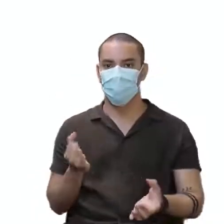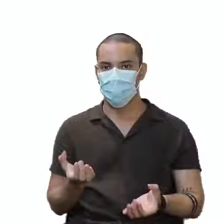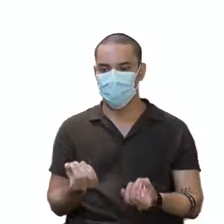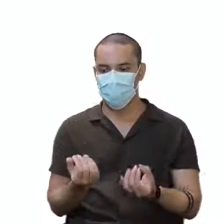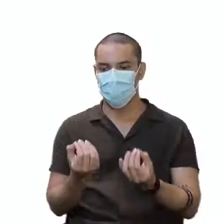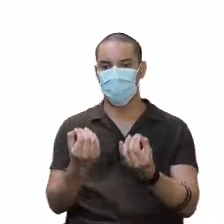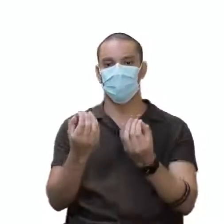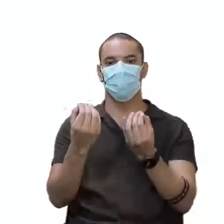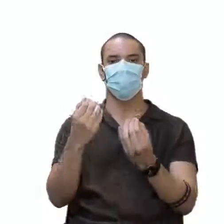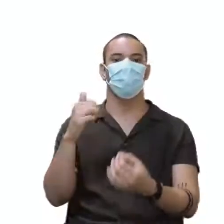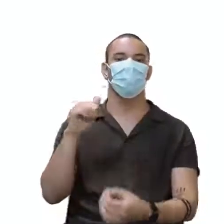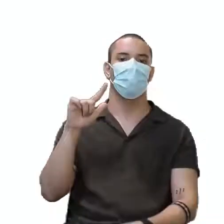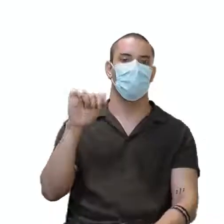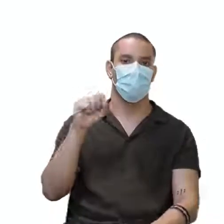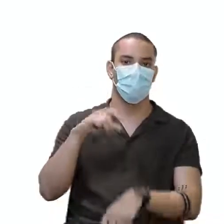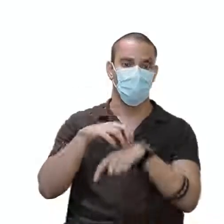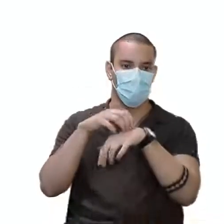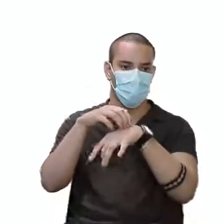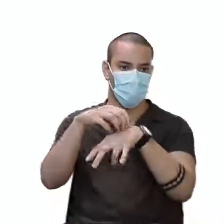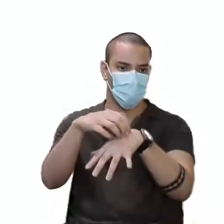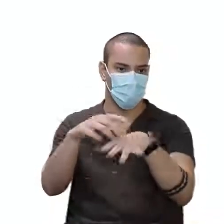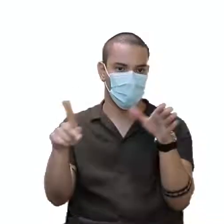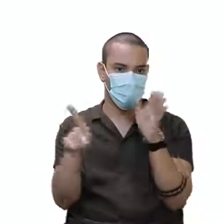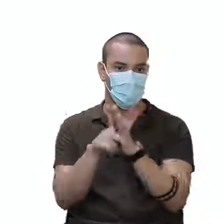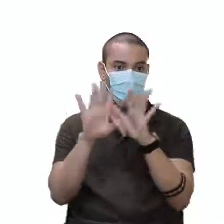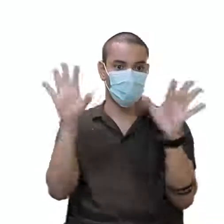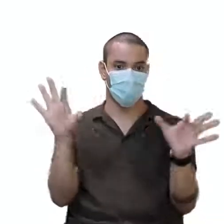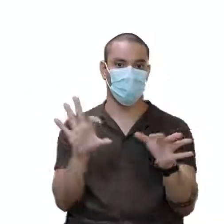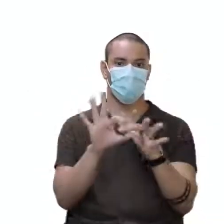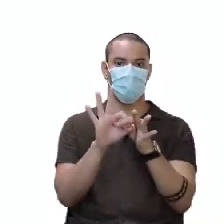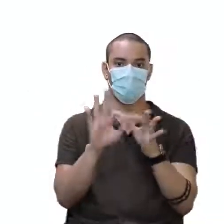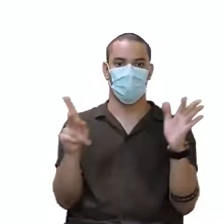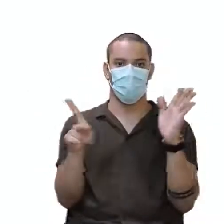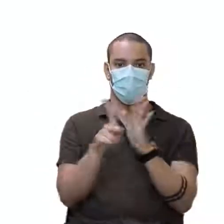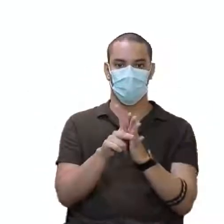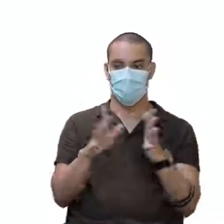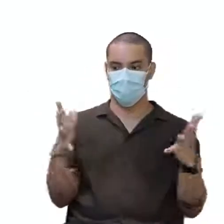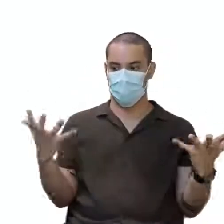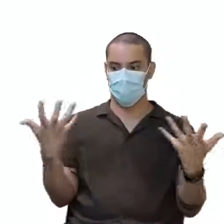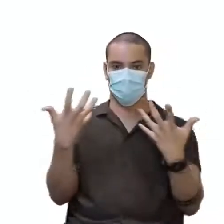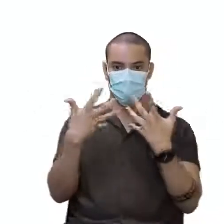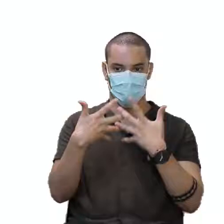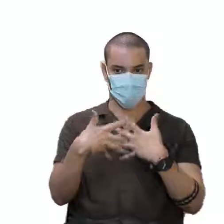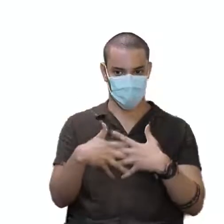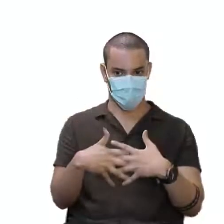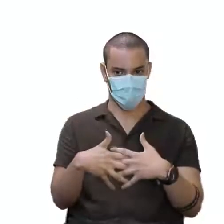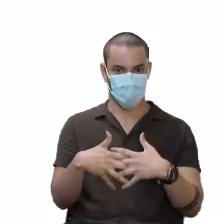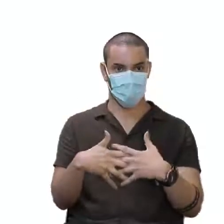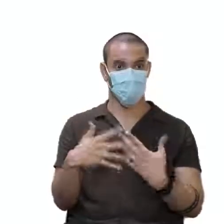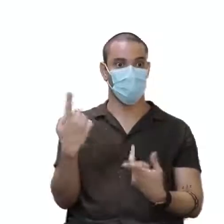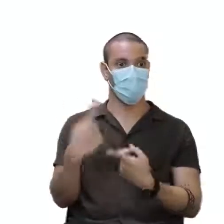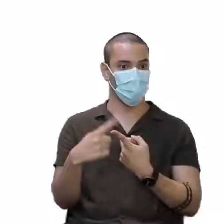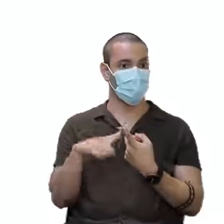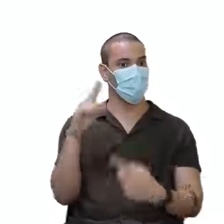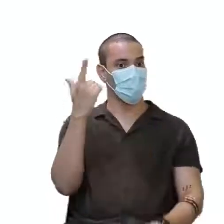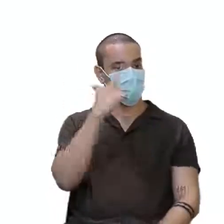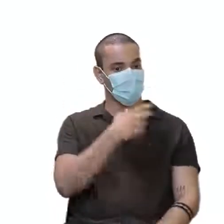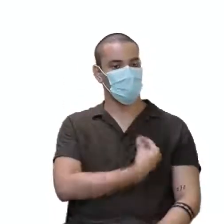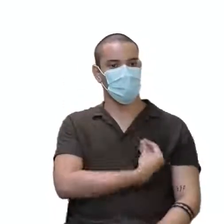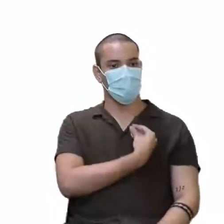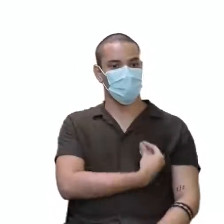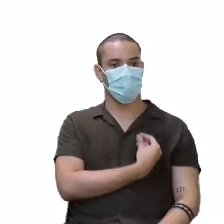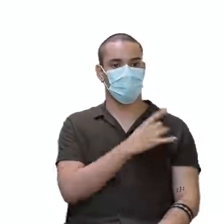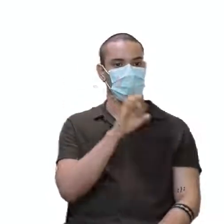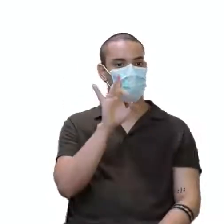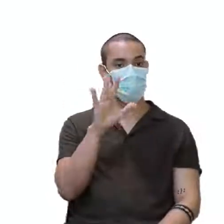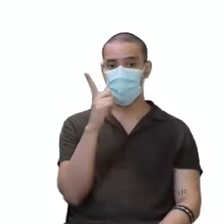os fungos, nessa associação harmoniosa, quase não sai, que conseguem sobreviver